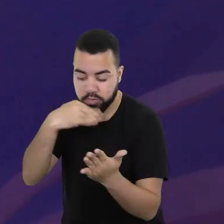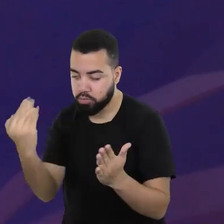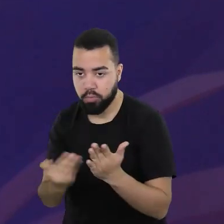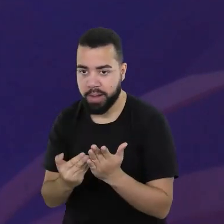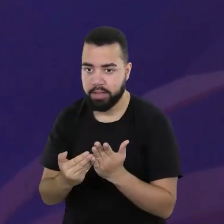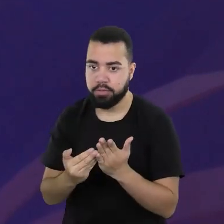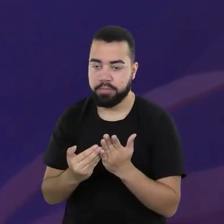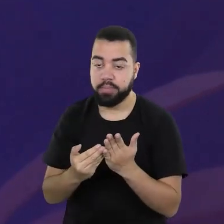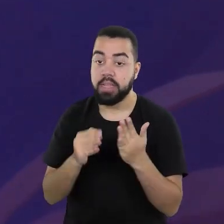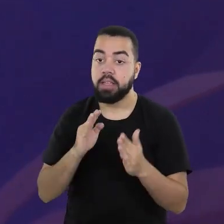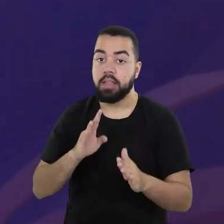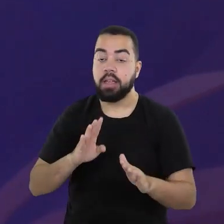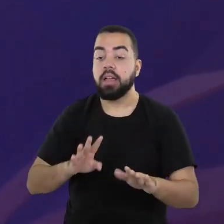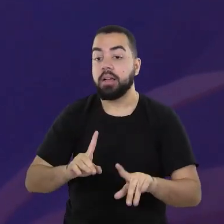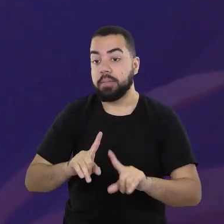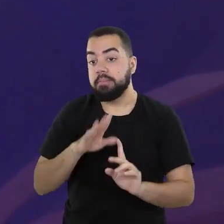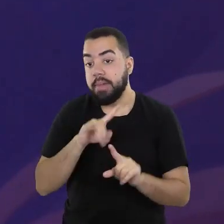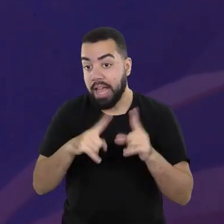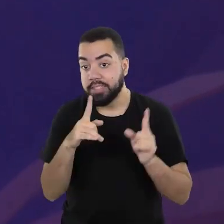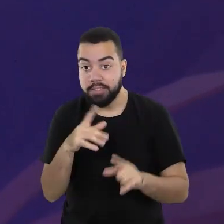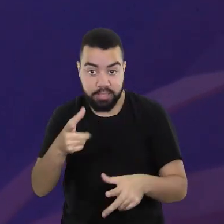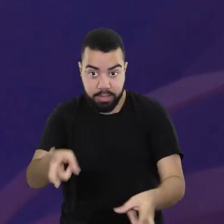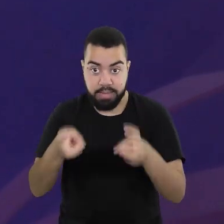Porque provavelmente ele teve que dormir à noite